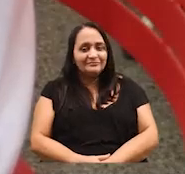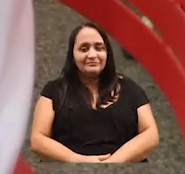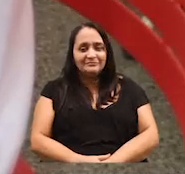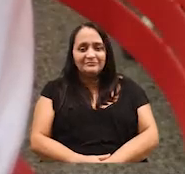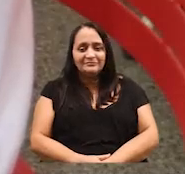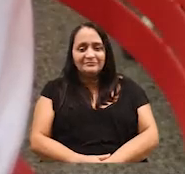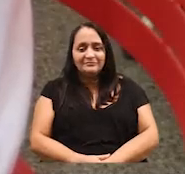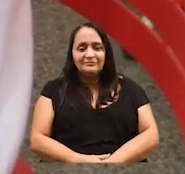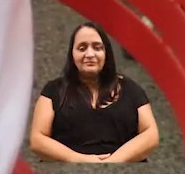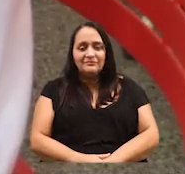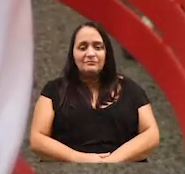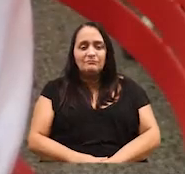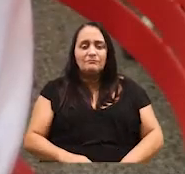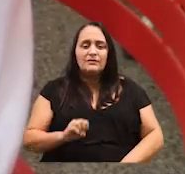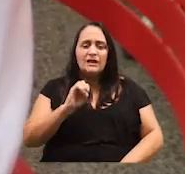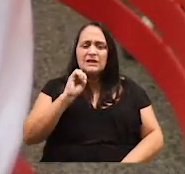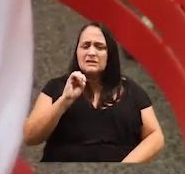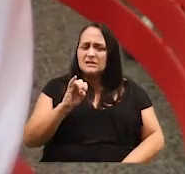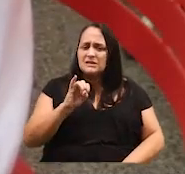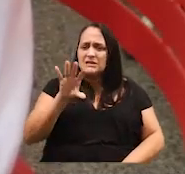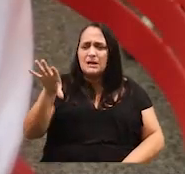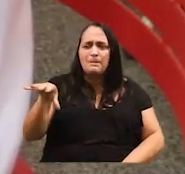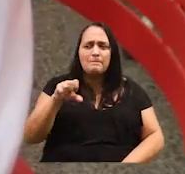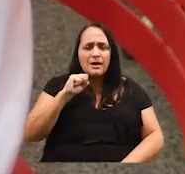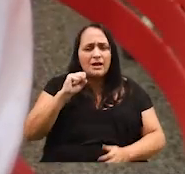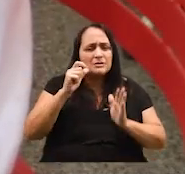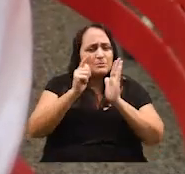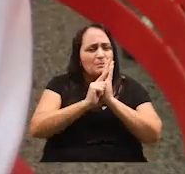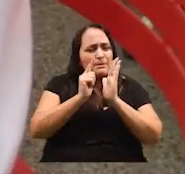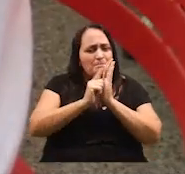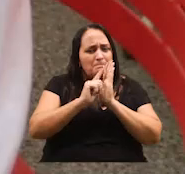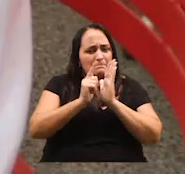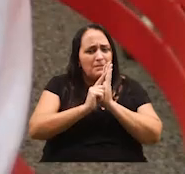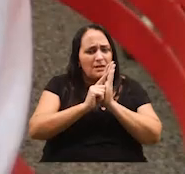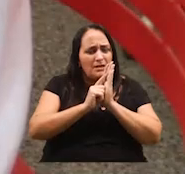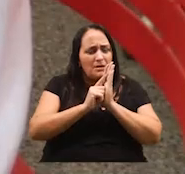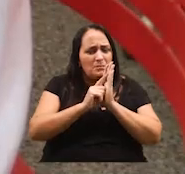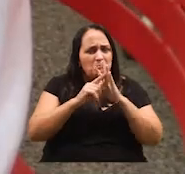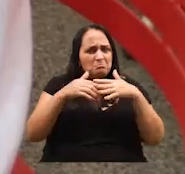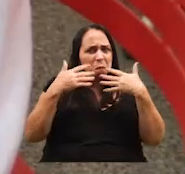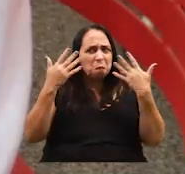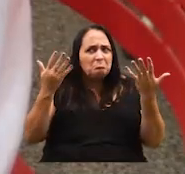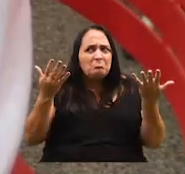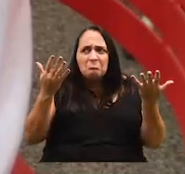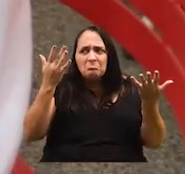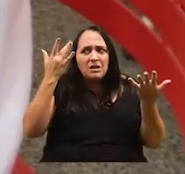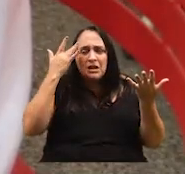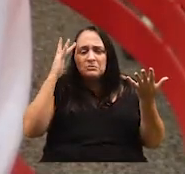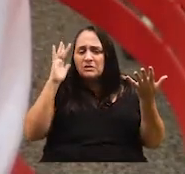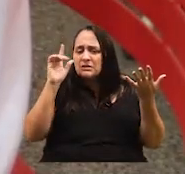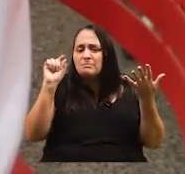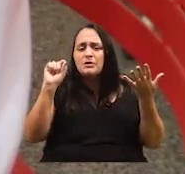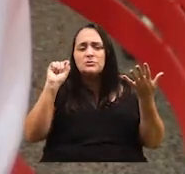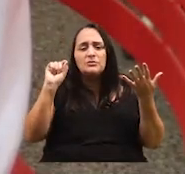Se pegasse esse papel de Miguel, ela ia saber de que era essa receita?